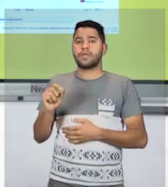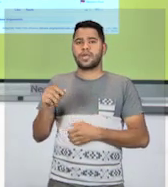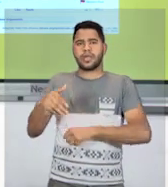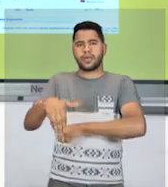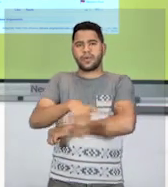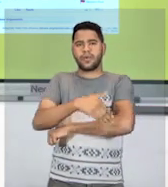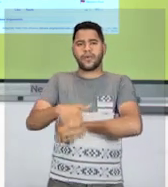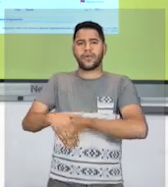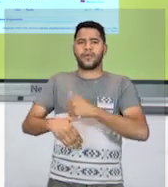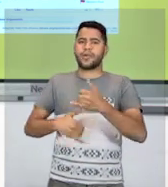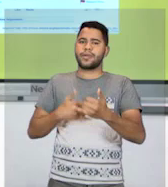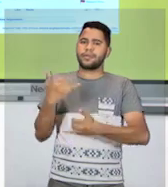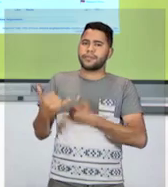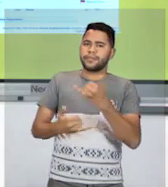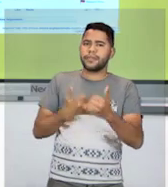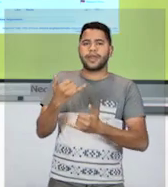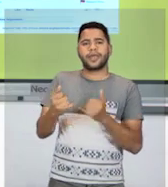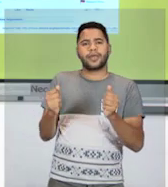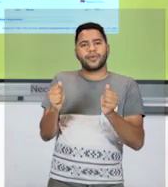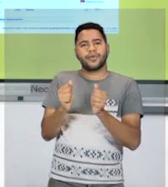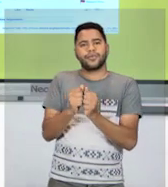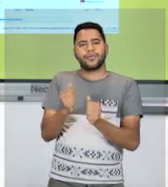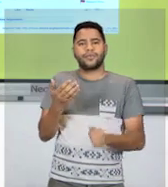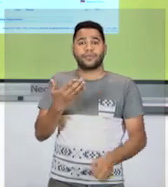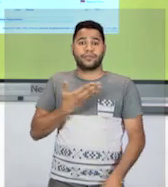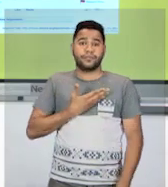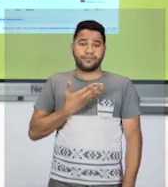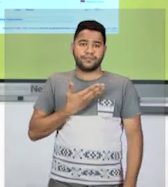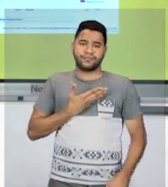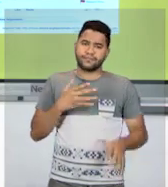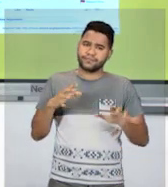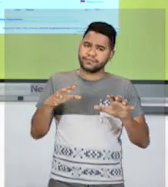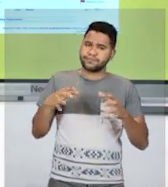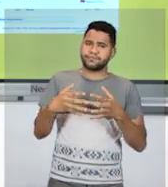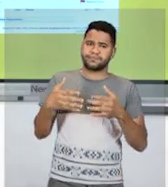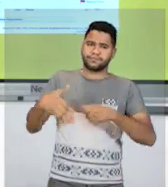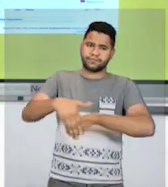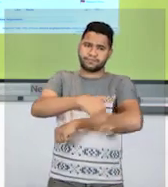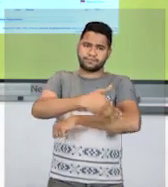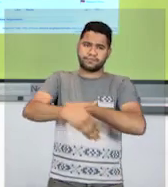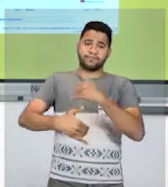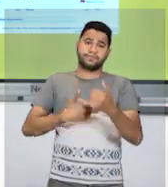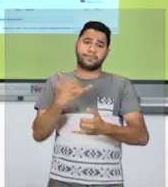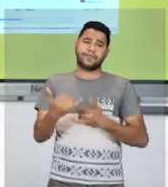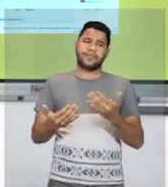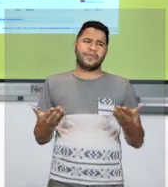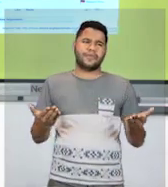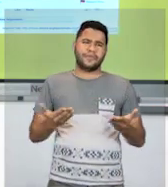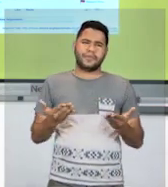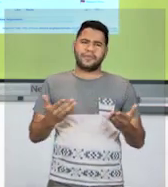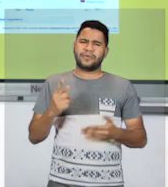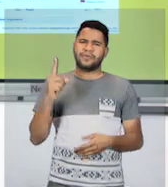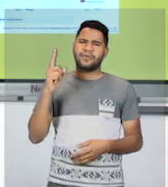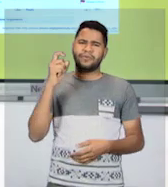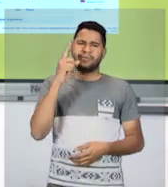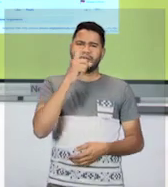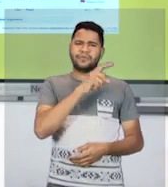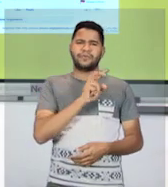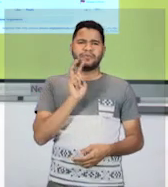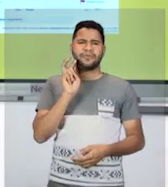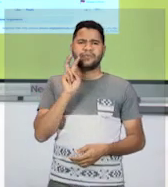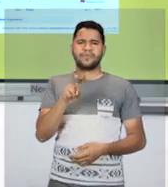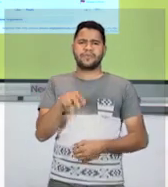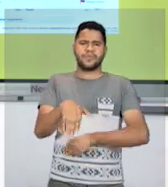rua feira de um ciclo de amigos uma turminha para brincar na rua né hoje em dia é muito difícil ver